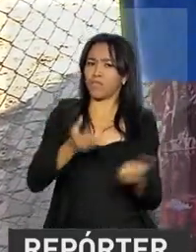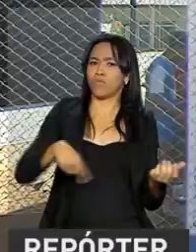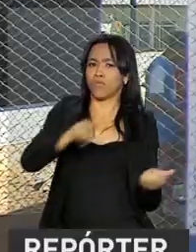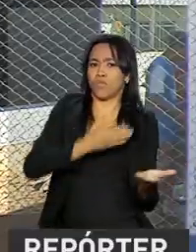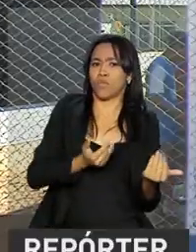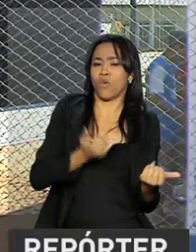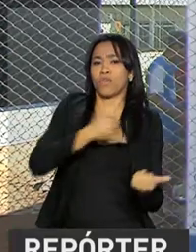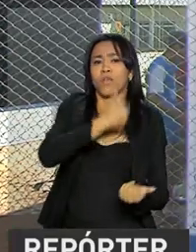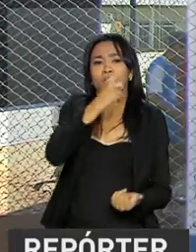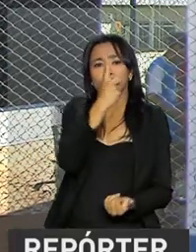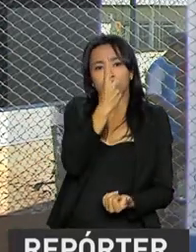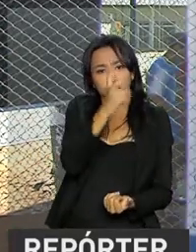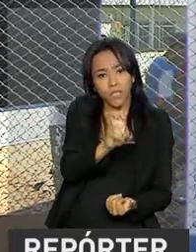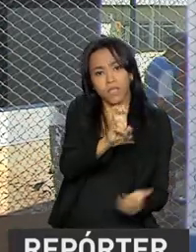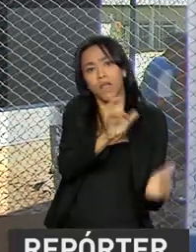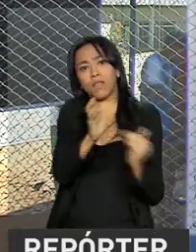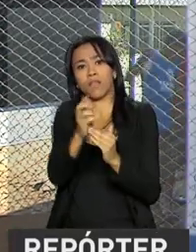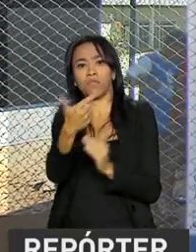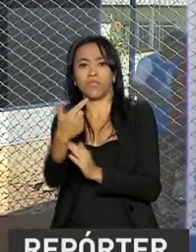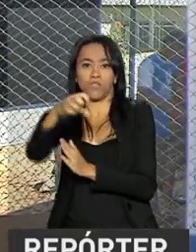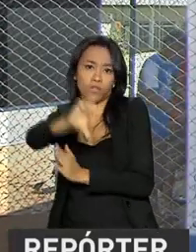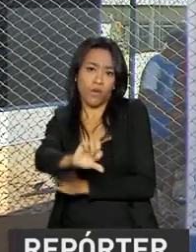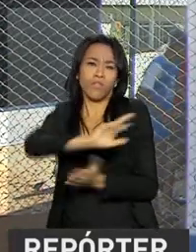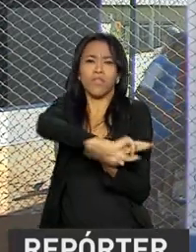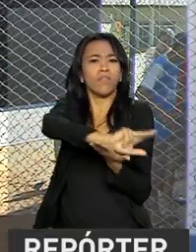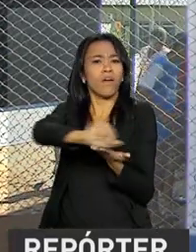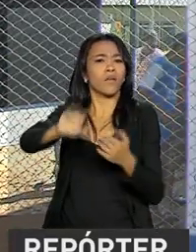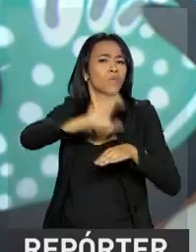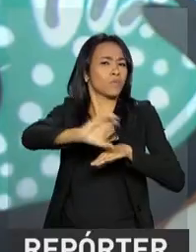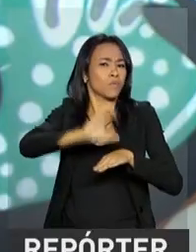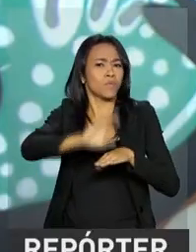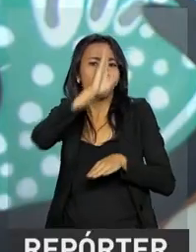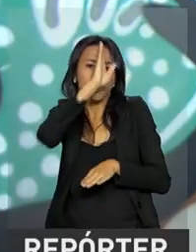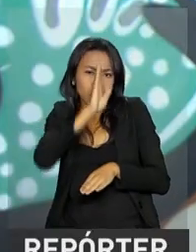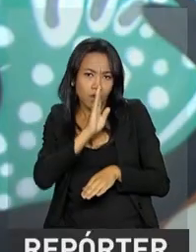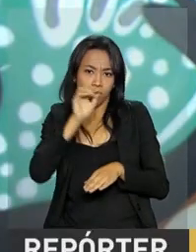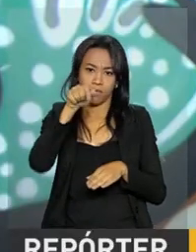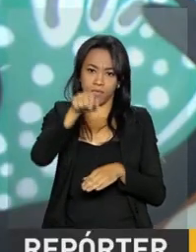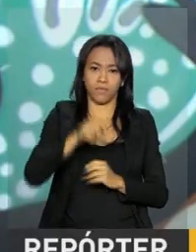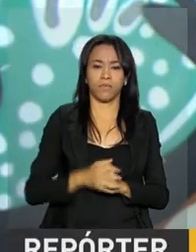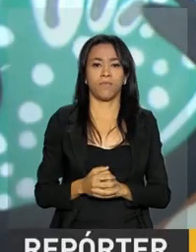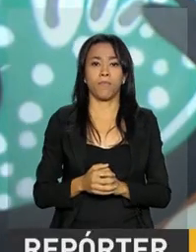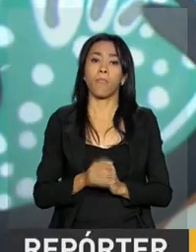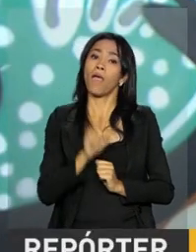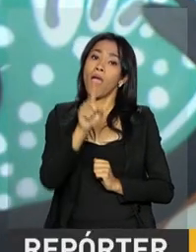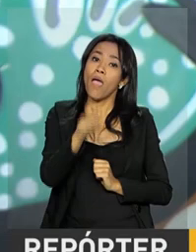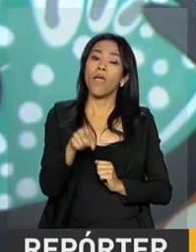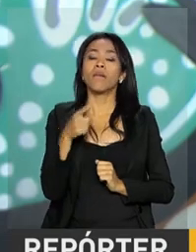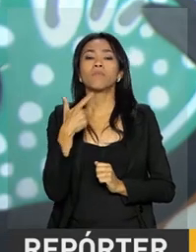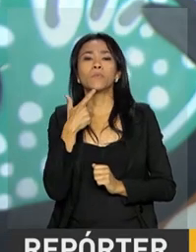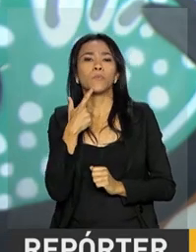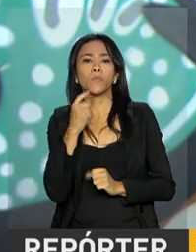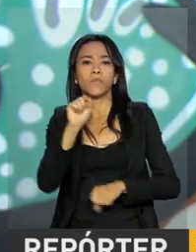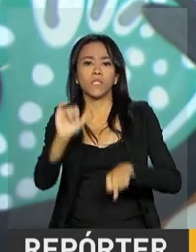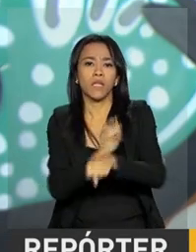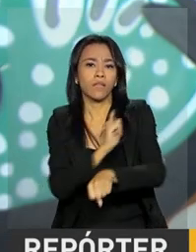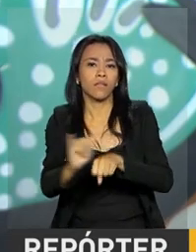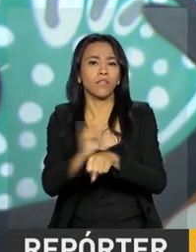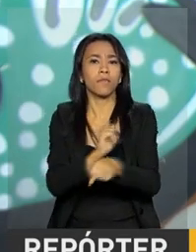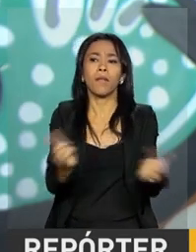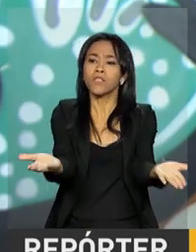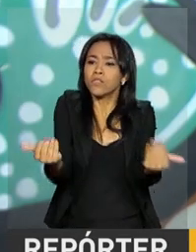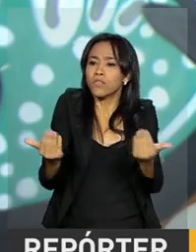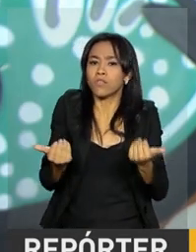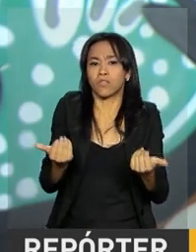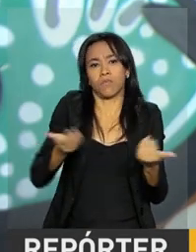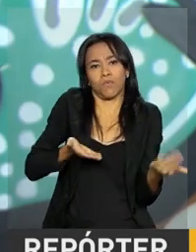29 anos e oferece diversas oficinas gratuitas. E é uma forma de trazer eles para aqui, ficar com a gente,